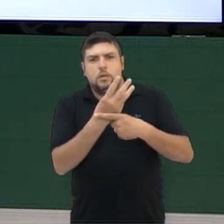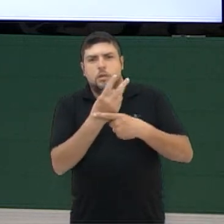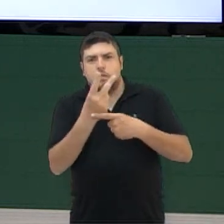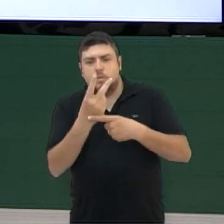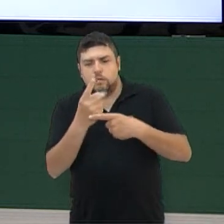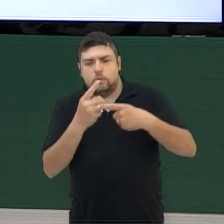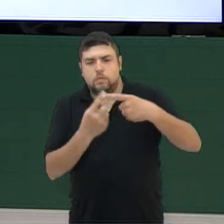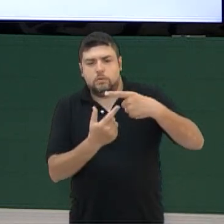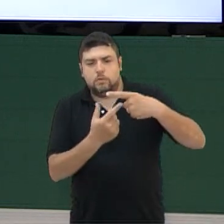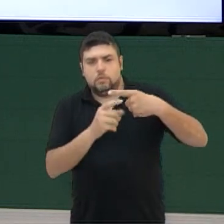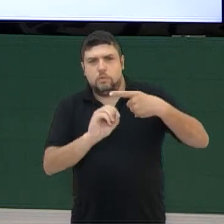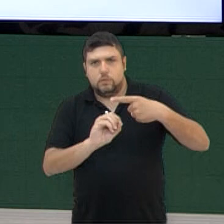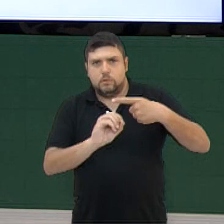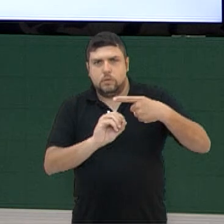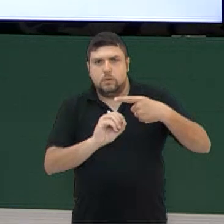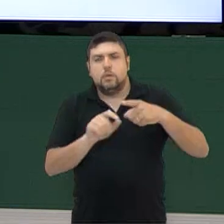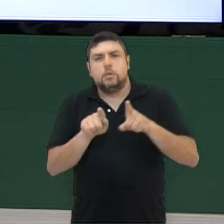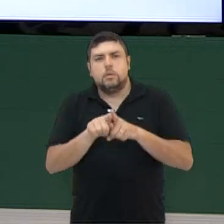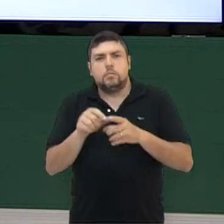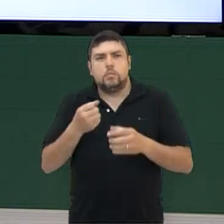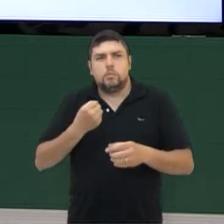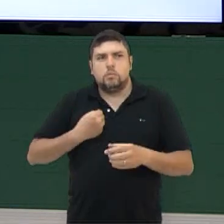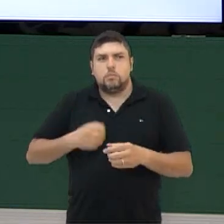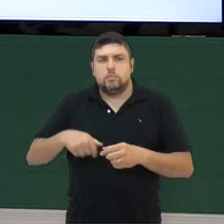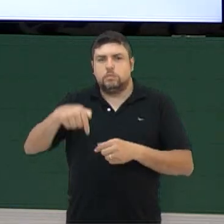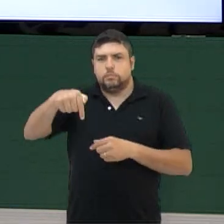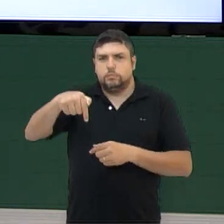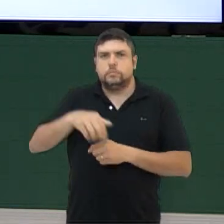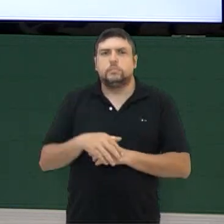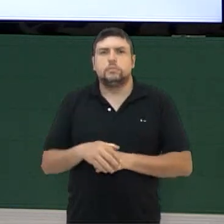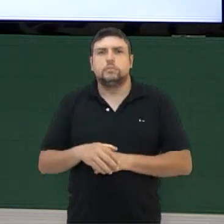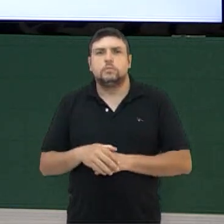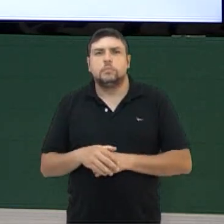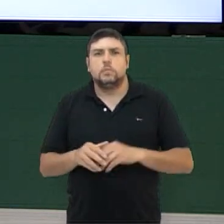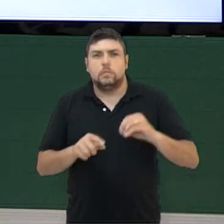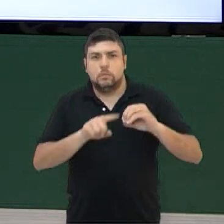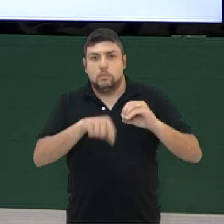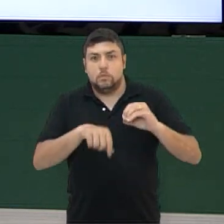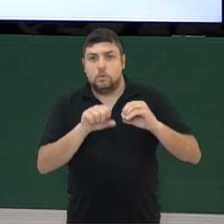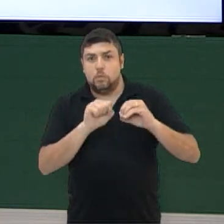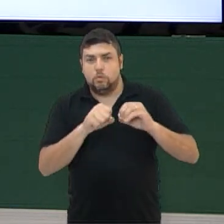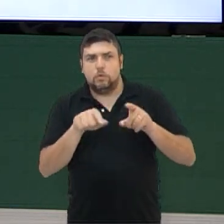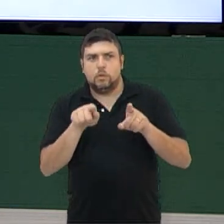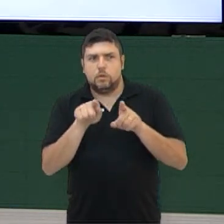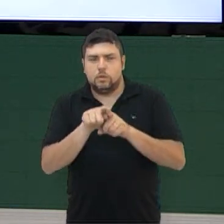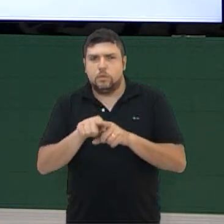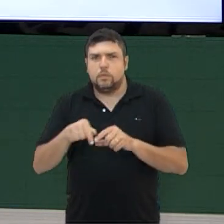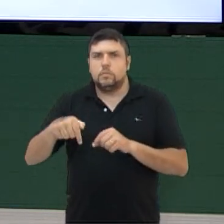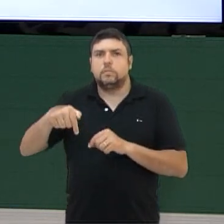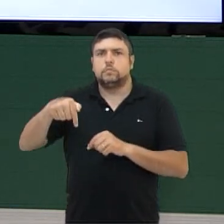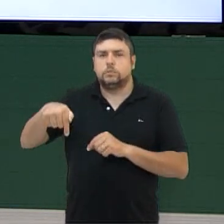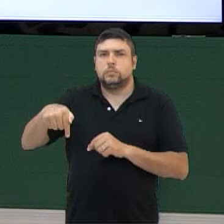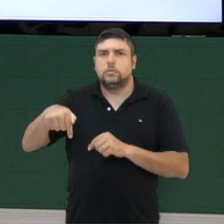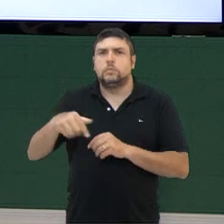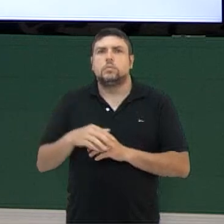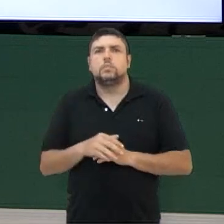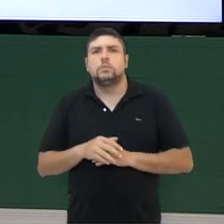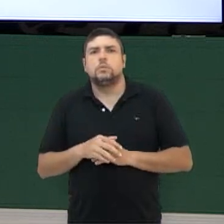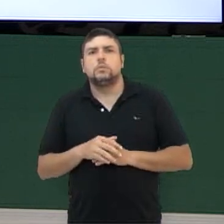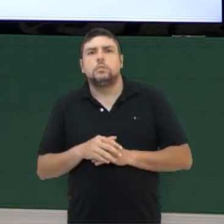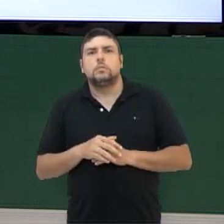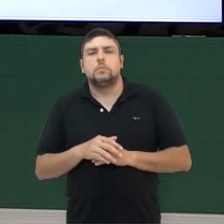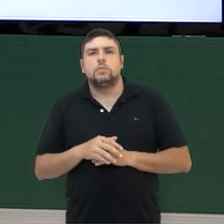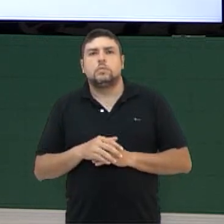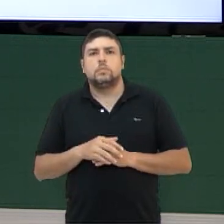10, tá? Também é um número racional. 0,8 também é um número racional. Lembrando que os irracionais, eles são